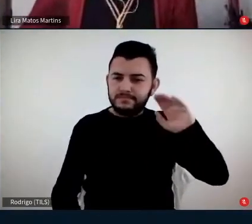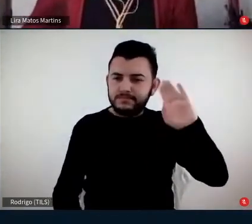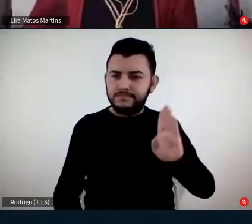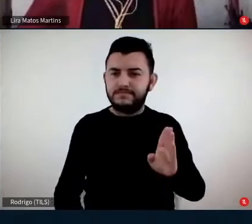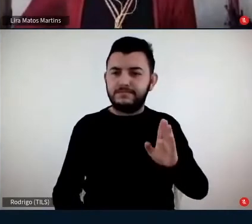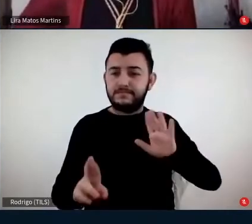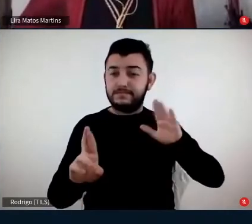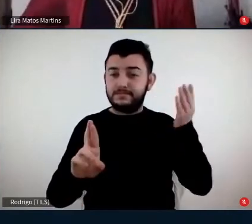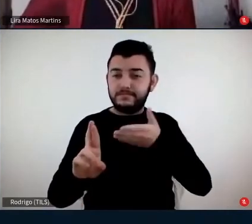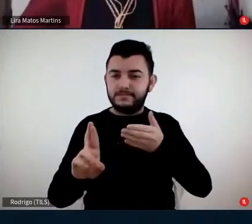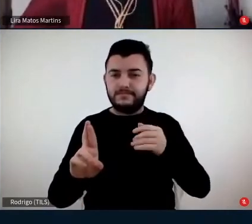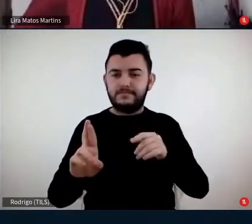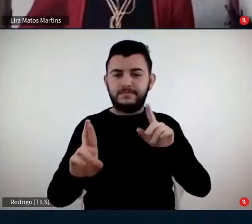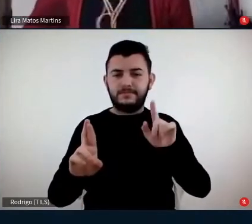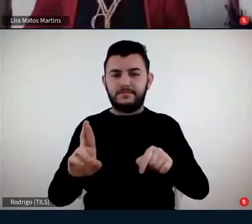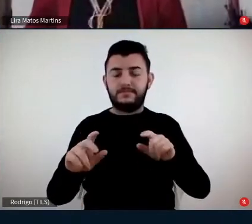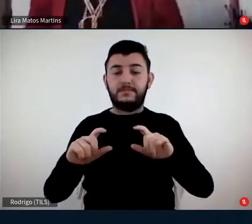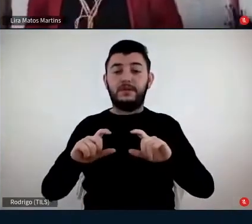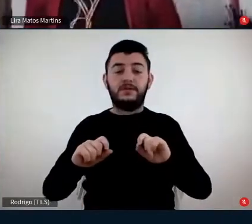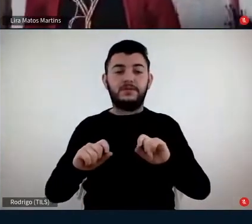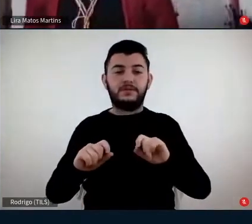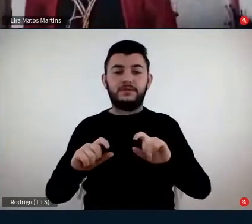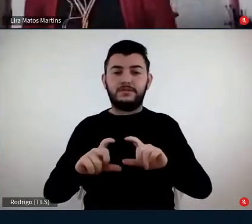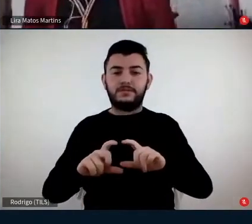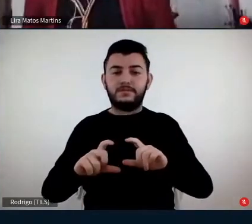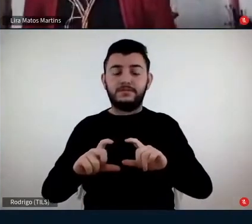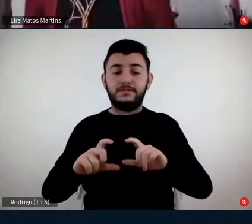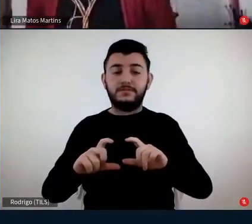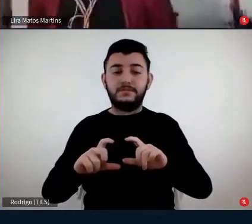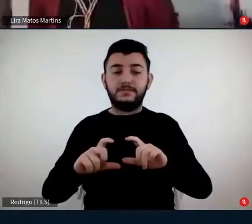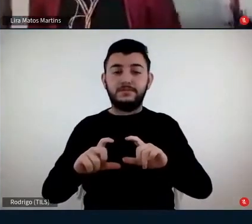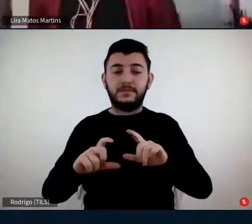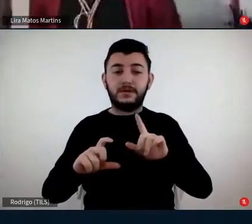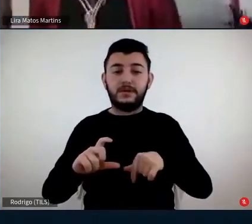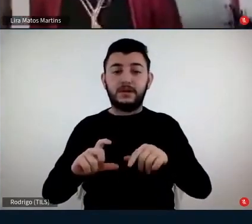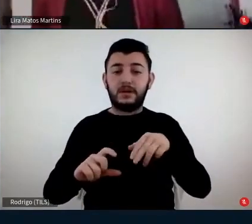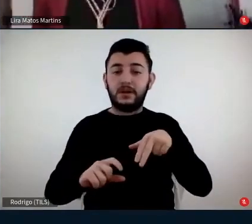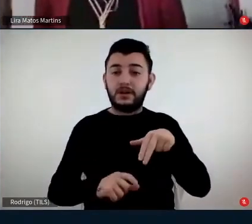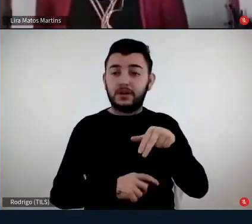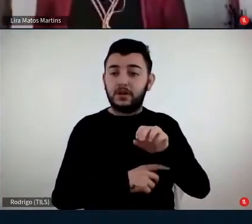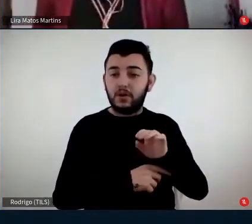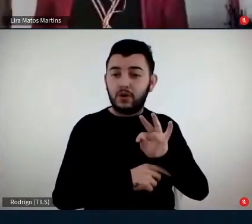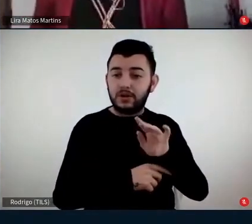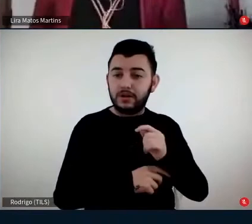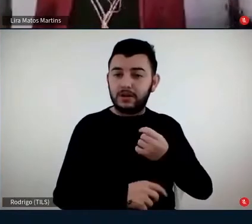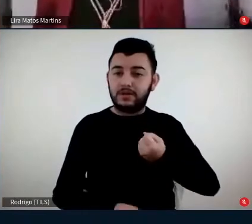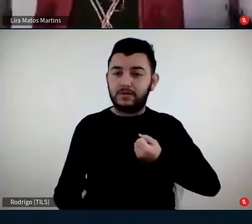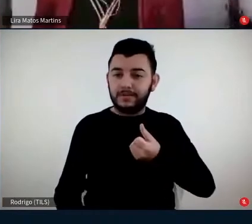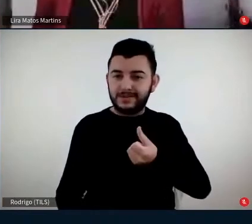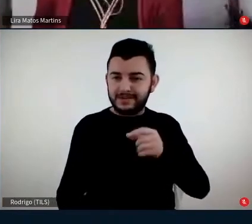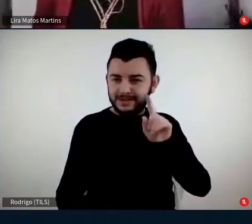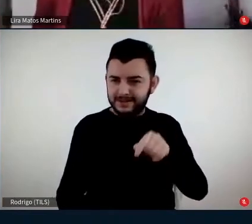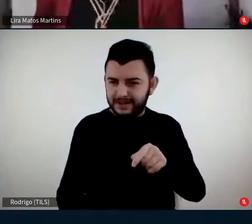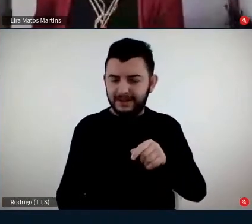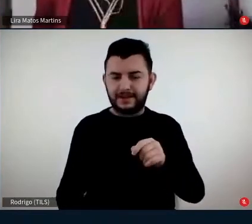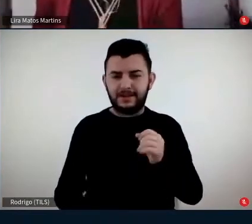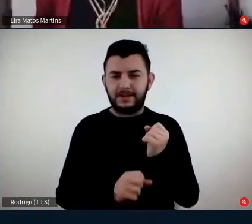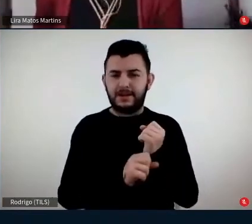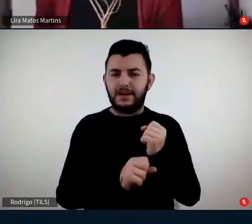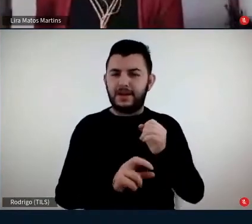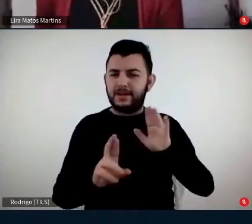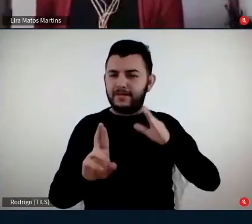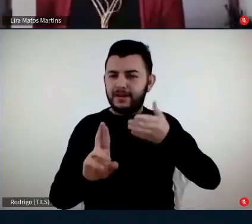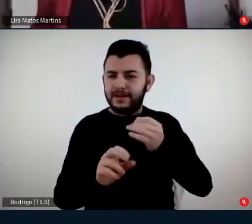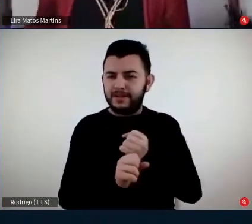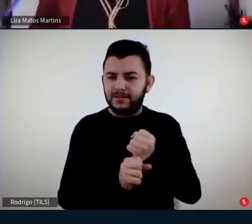referência na nota 6 de 2004, que você vai usar quadros 2004. Então, quando